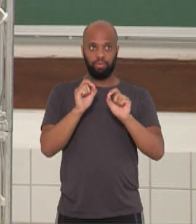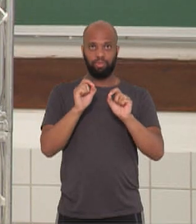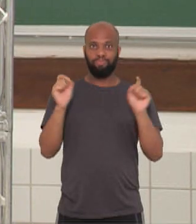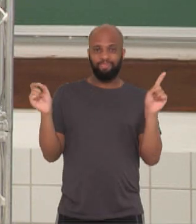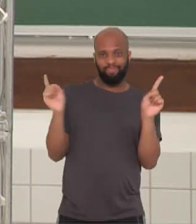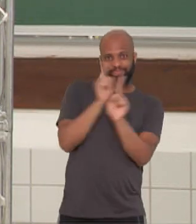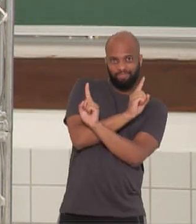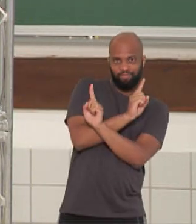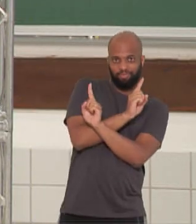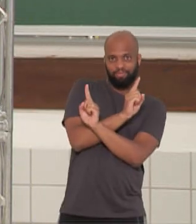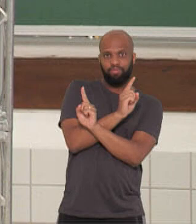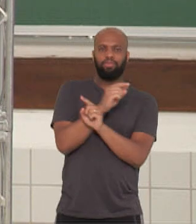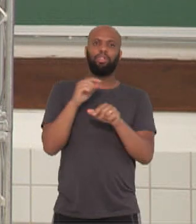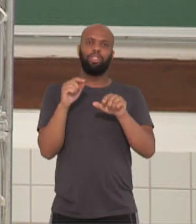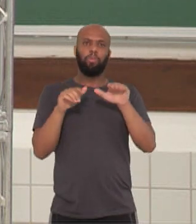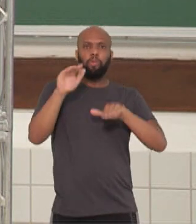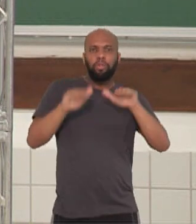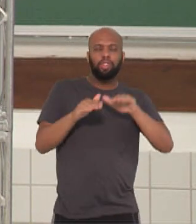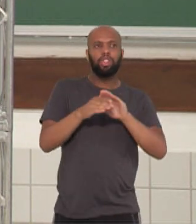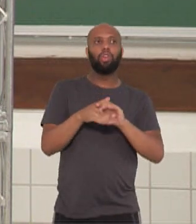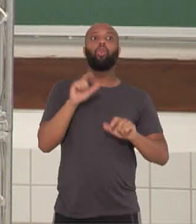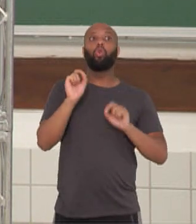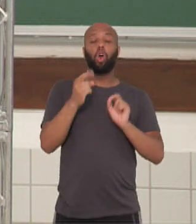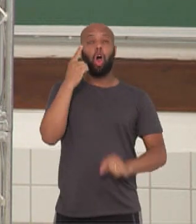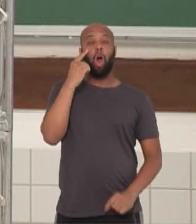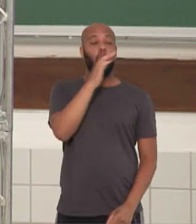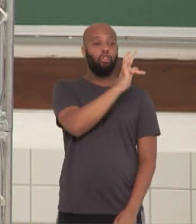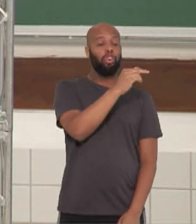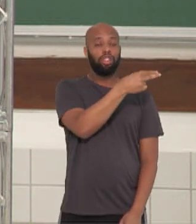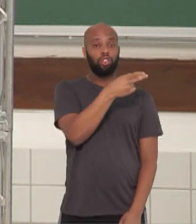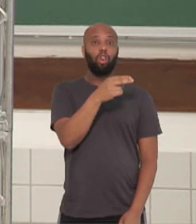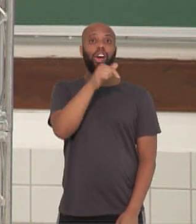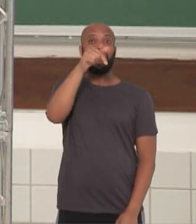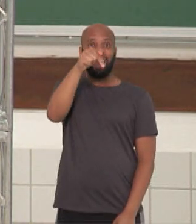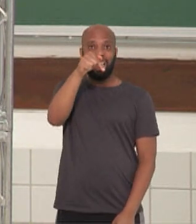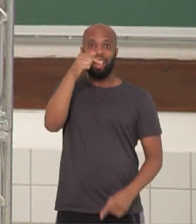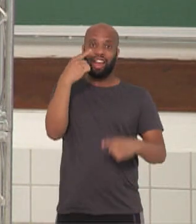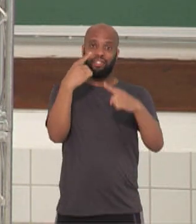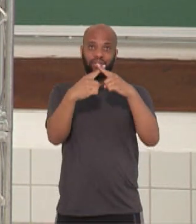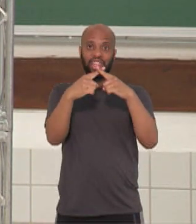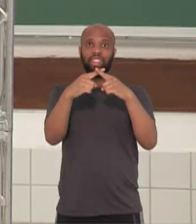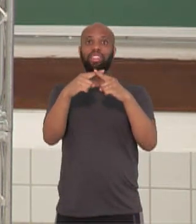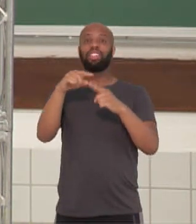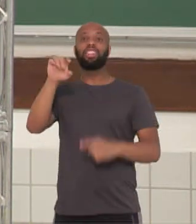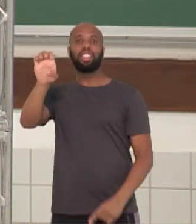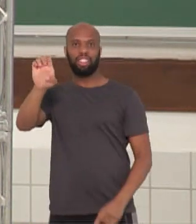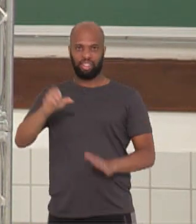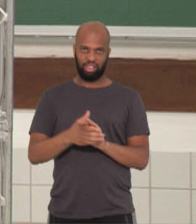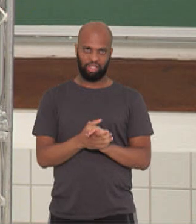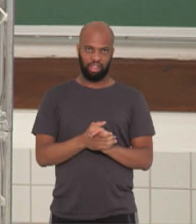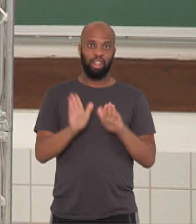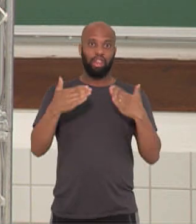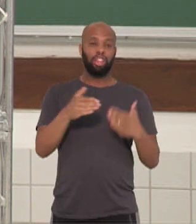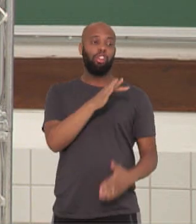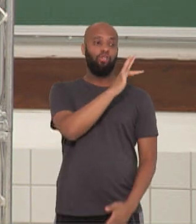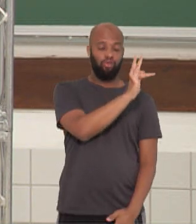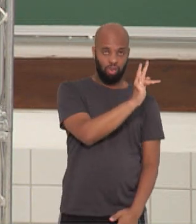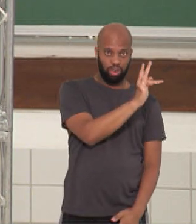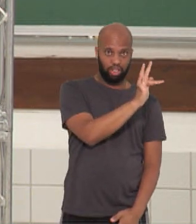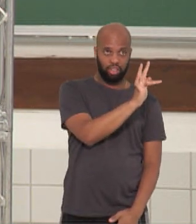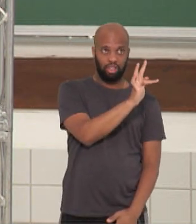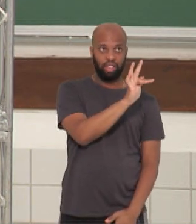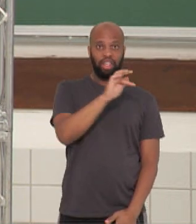Não. A definição de força elétrica é força igual carga vezes campo. Então, no caso, força e campo elétrico são